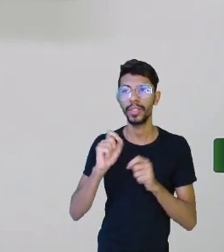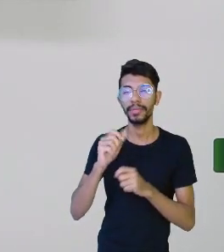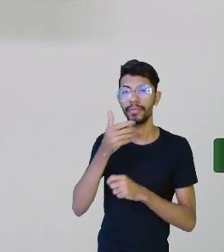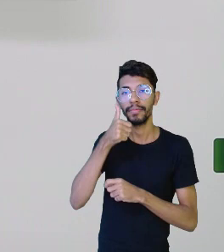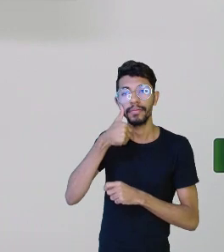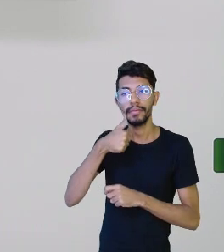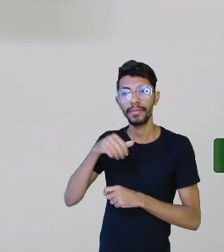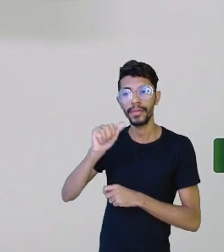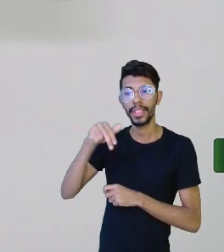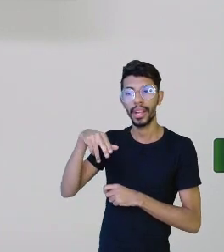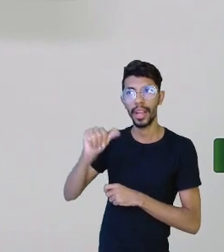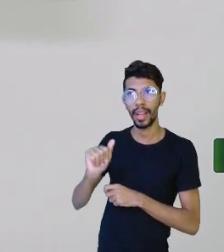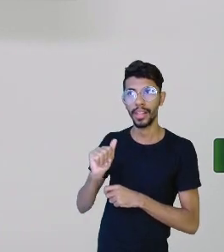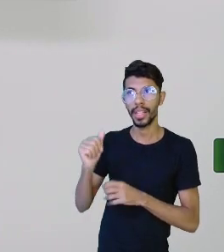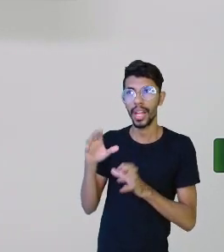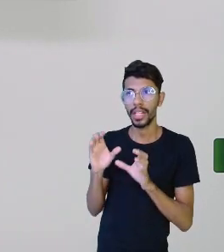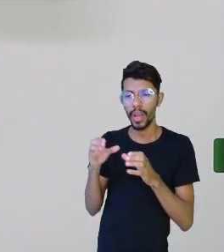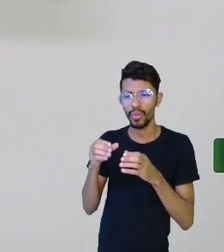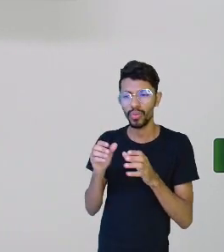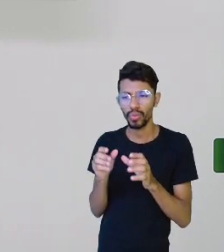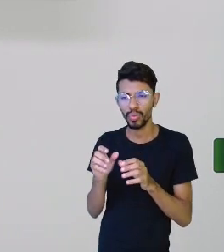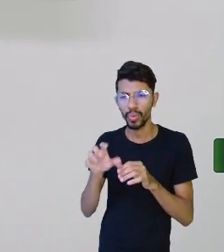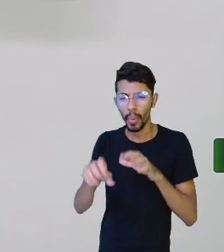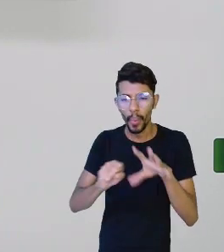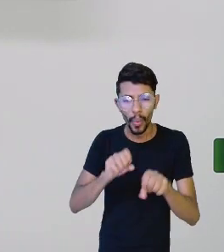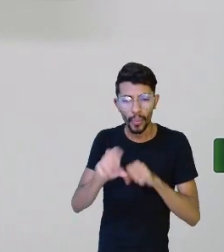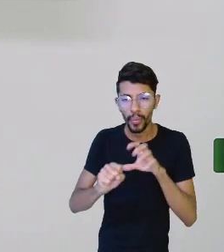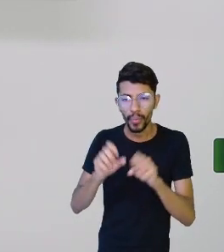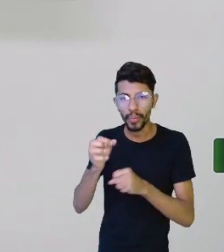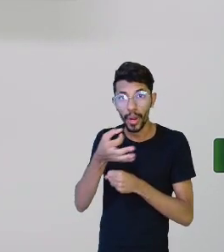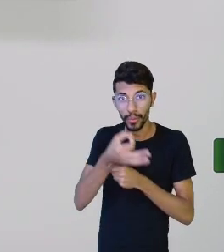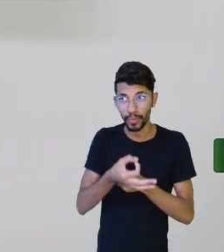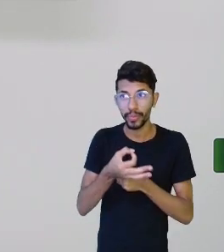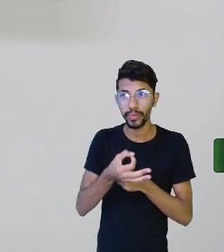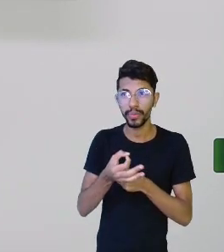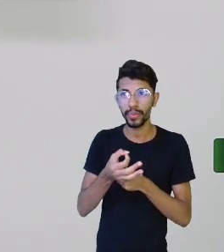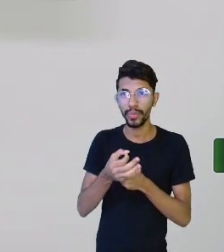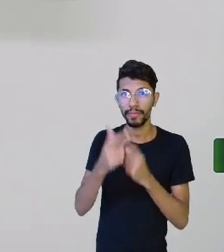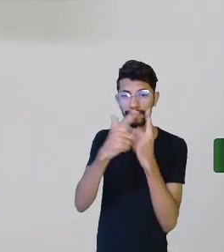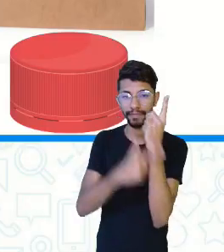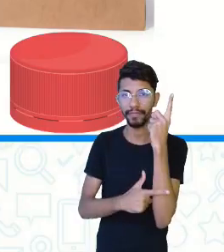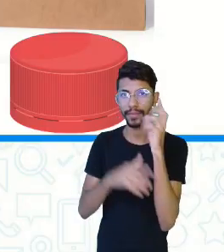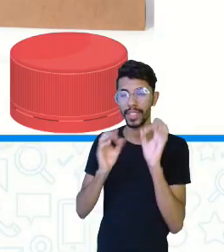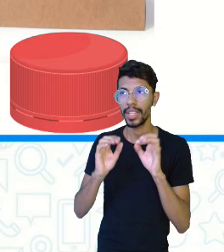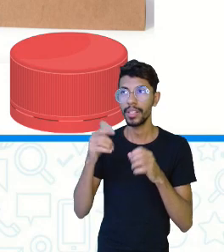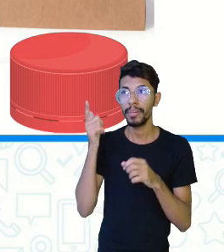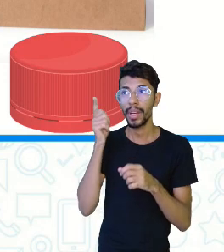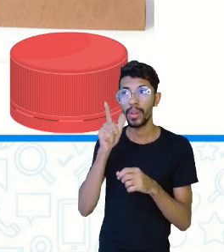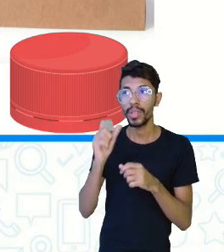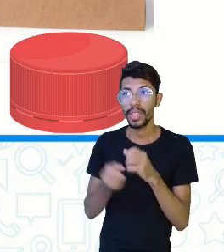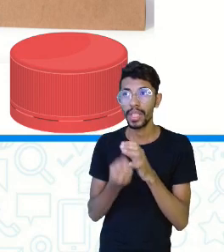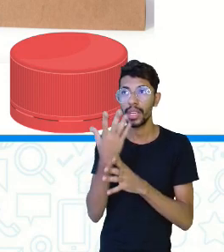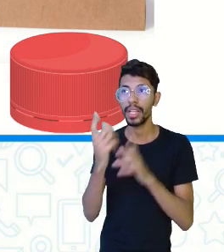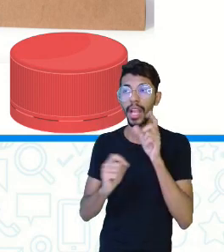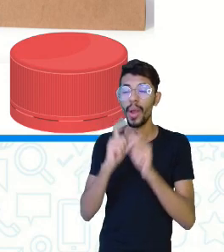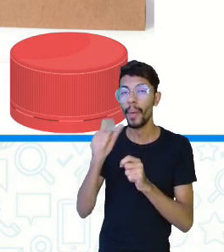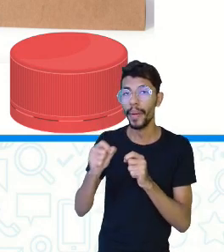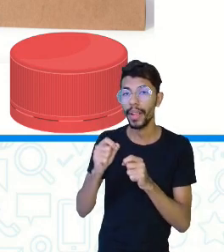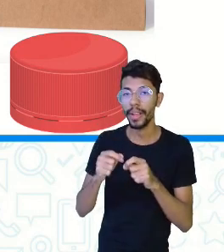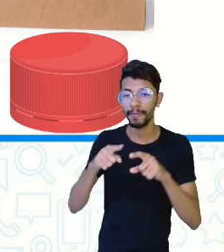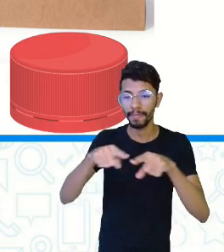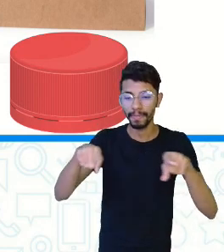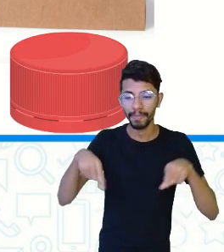Ana está juntando tampas de garrafas para montar jogo de